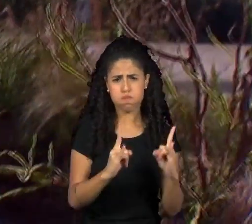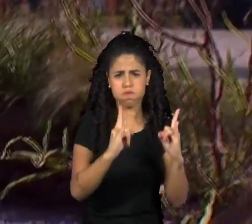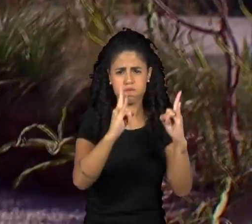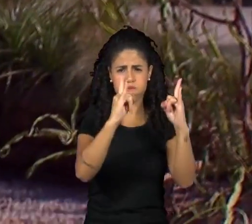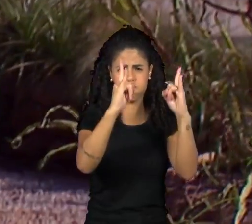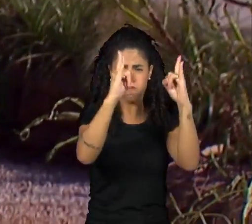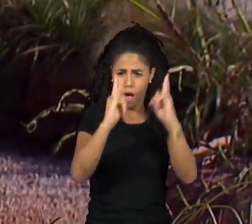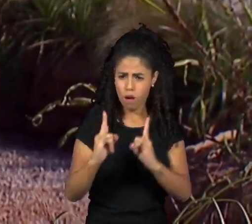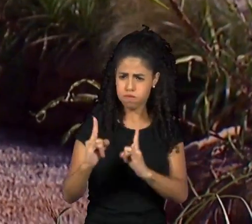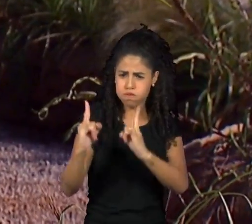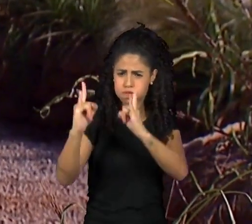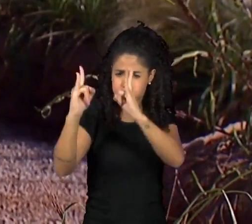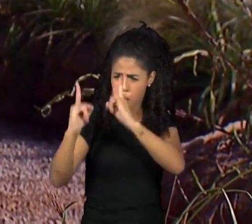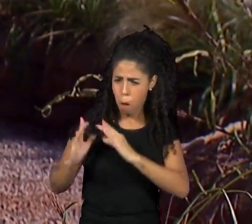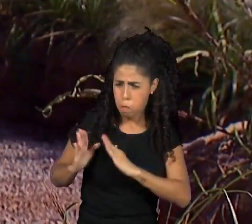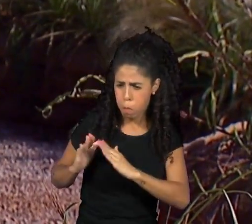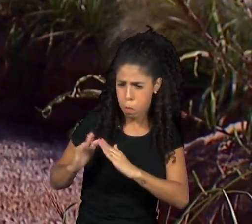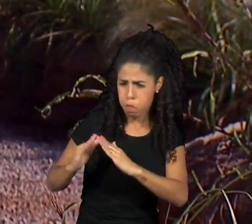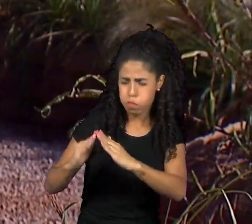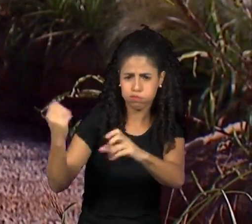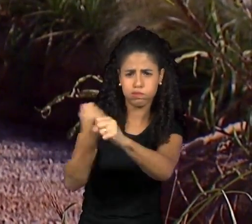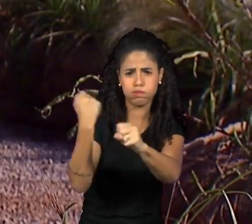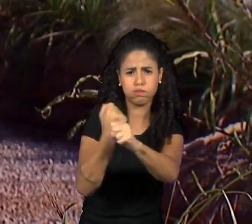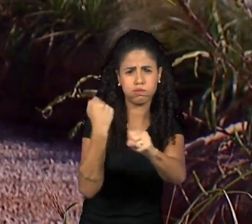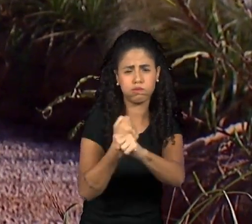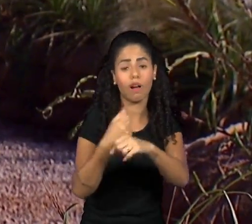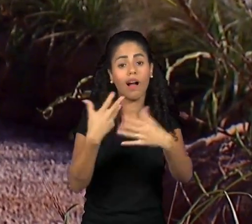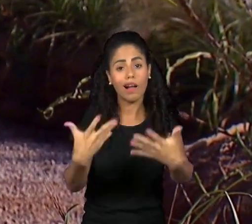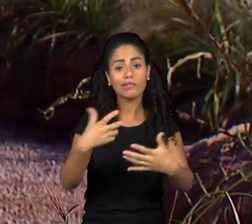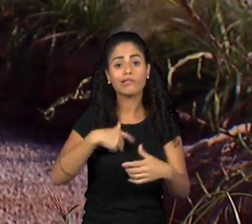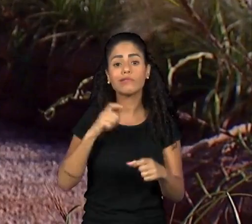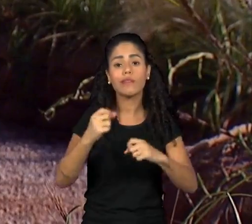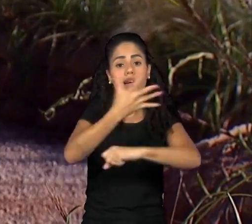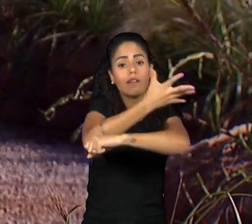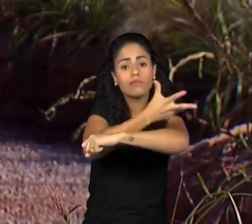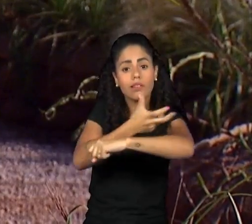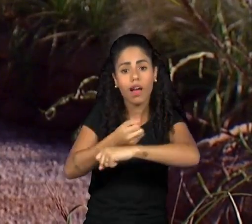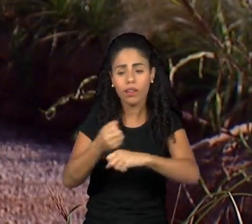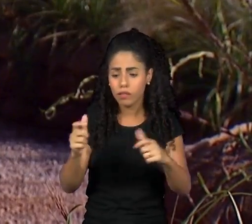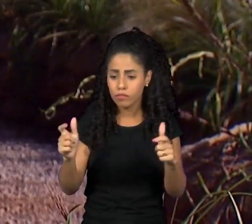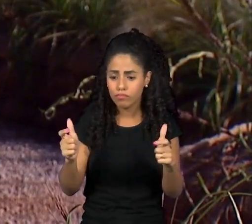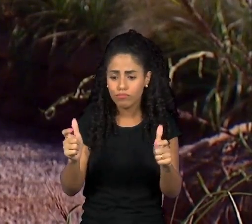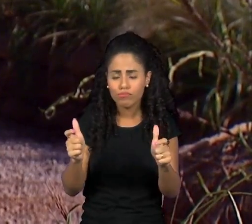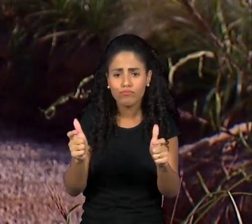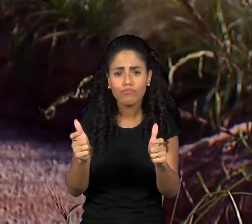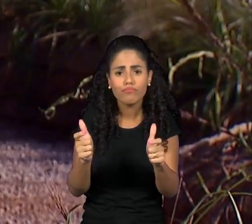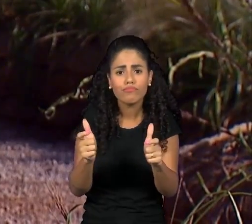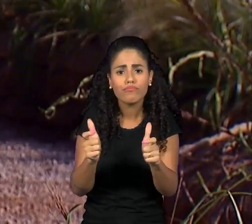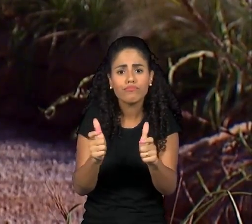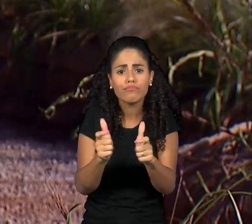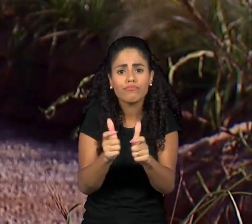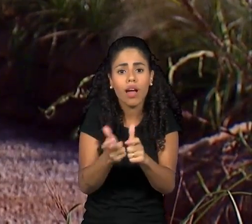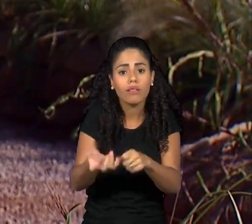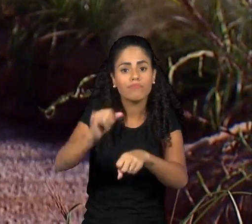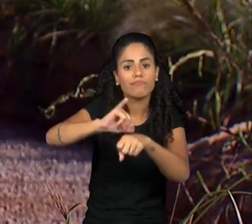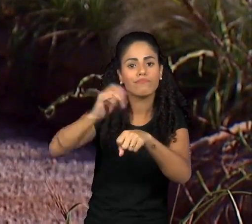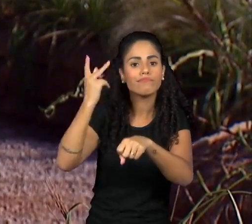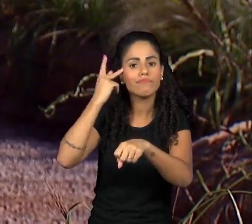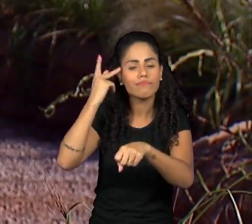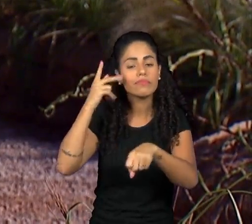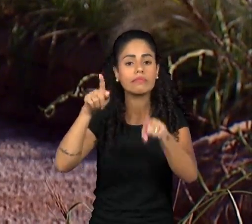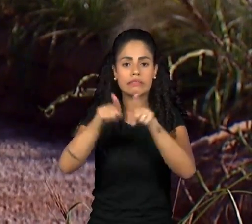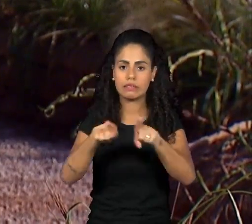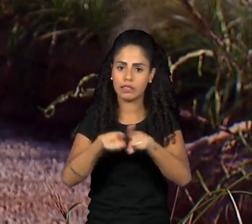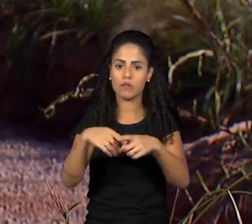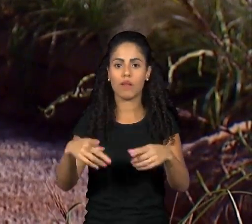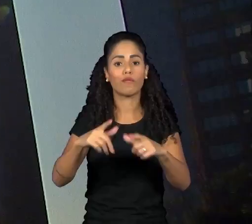numa velocidade impressionante. Assim, o Cerrado foi desaparecendo, não só aqui da capital paulista, como em todo o